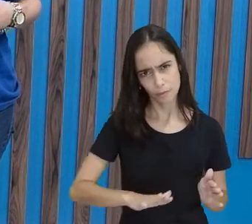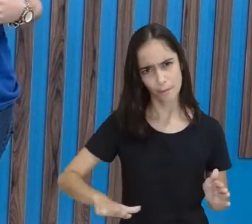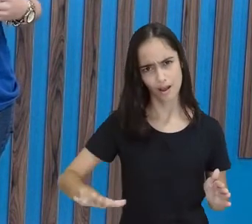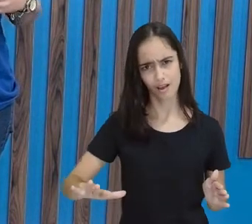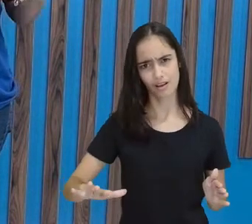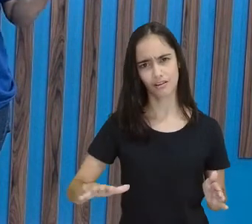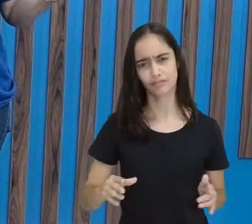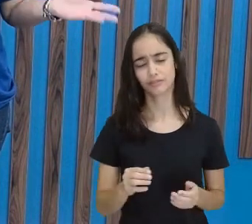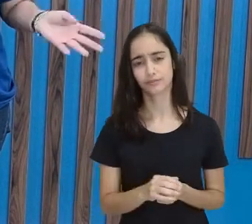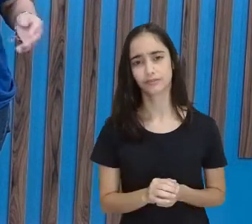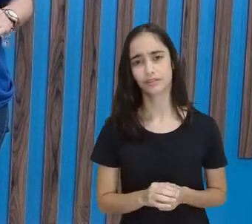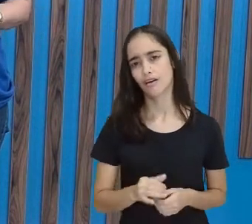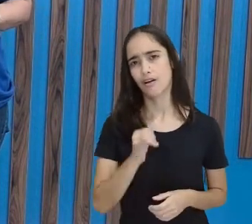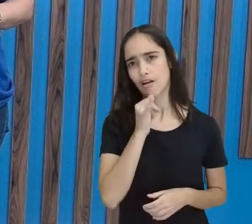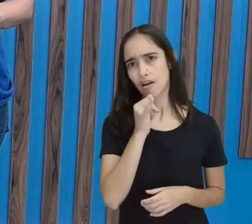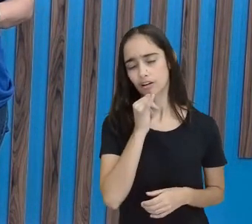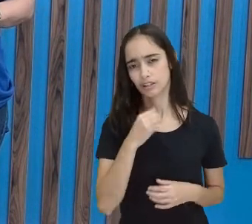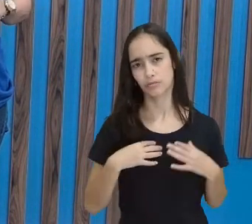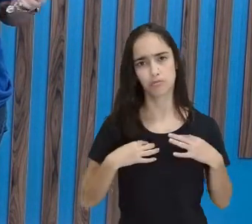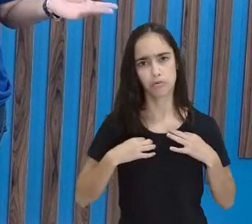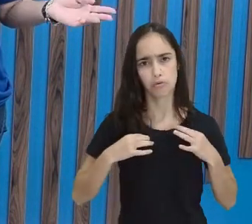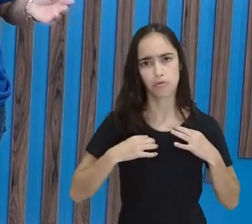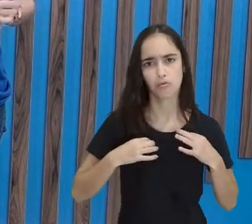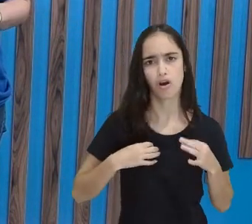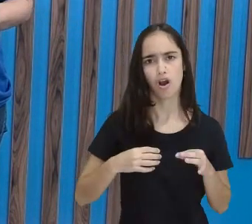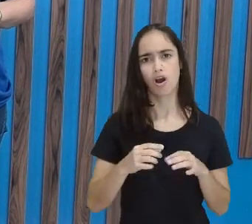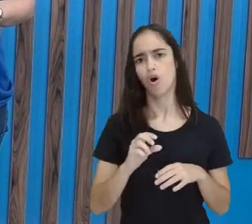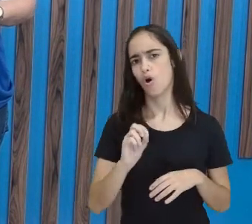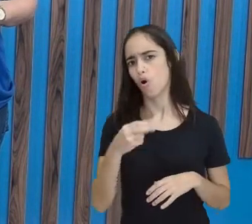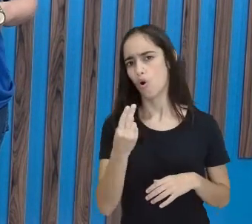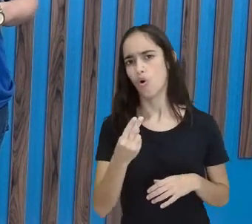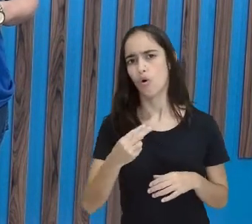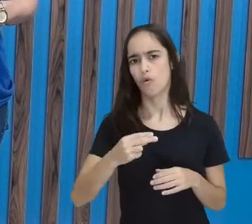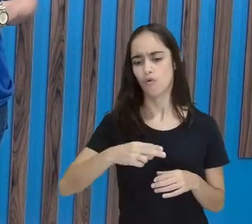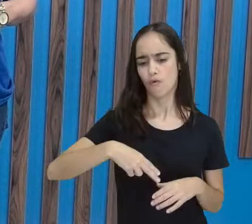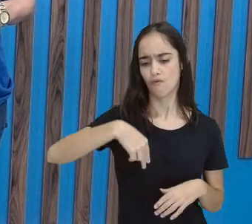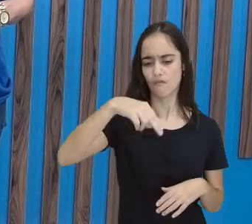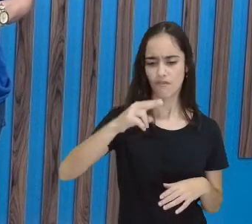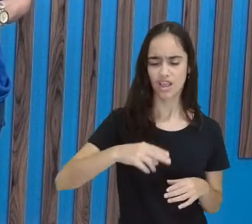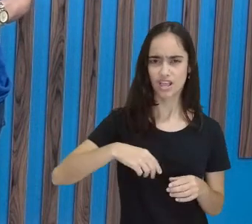Por exemplo, tecidos, fitas ou